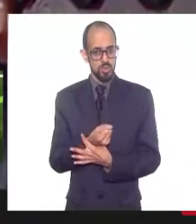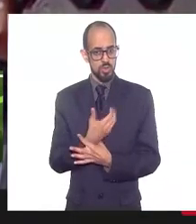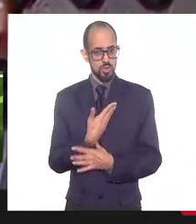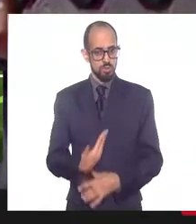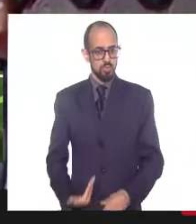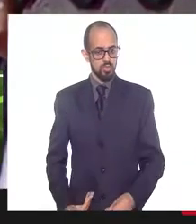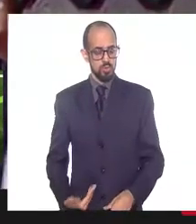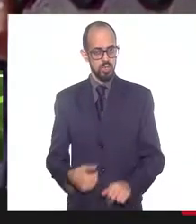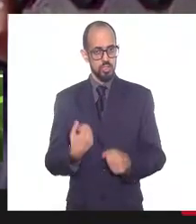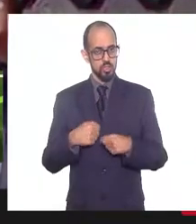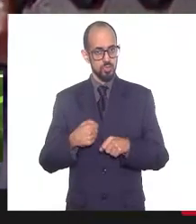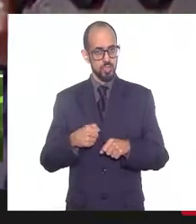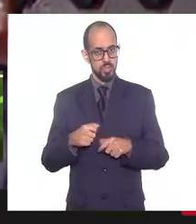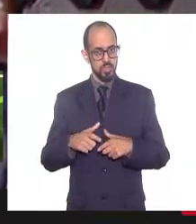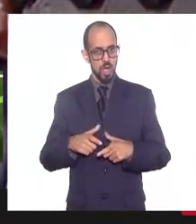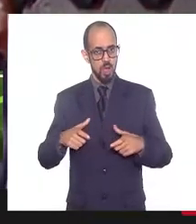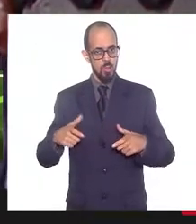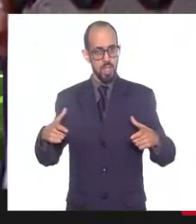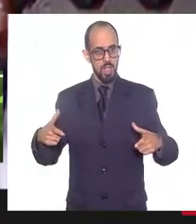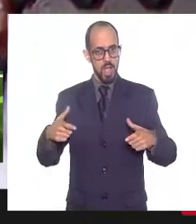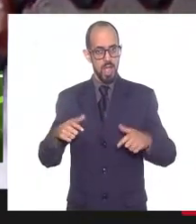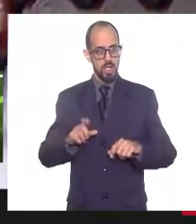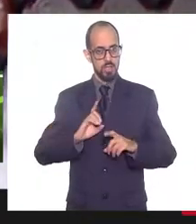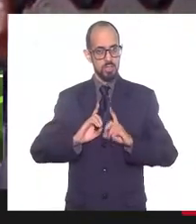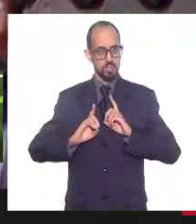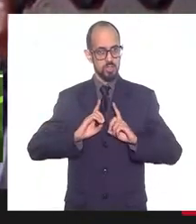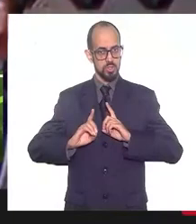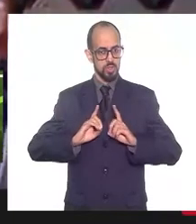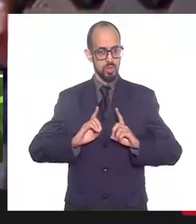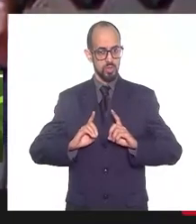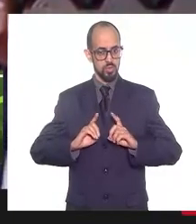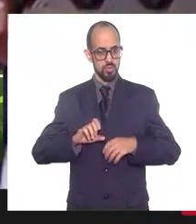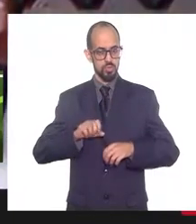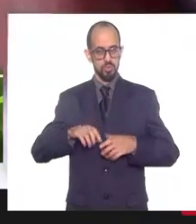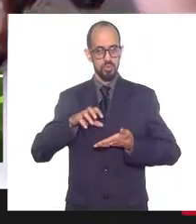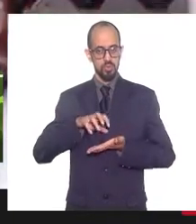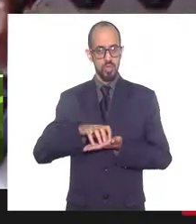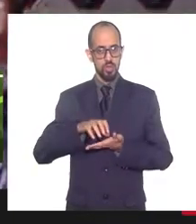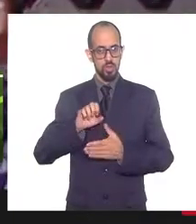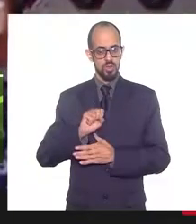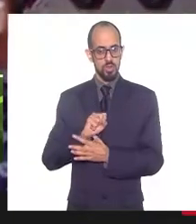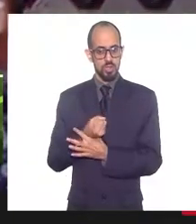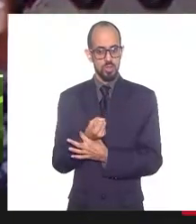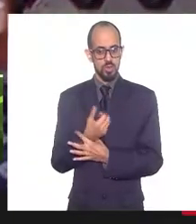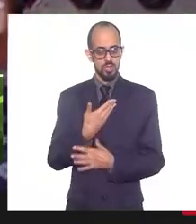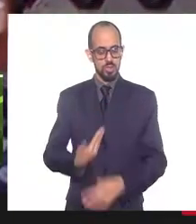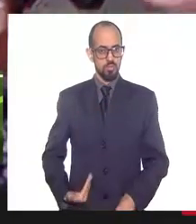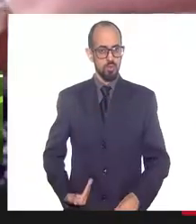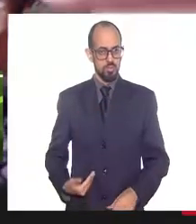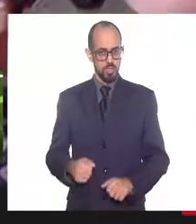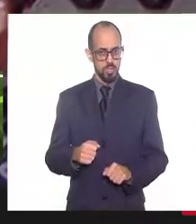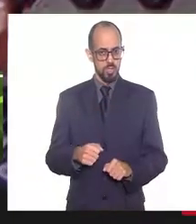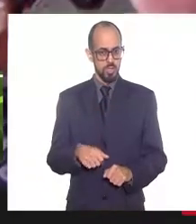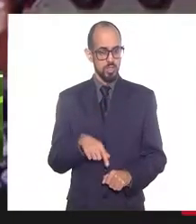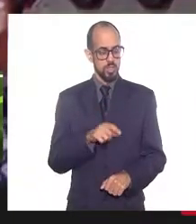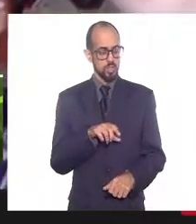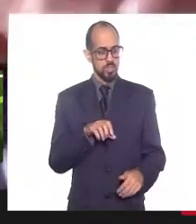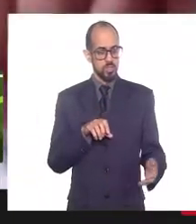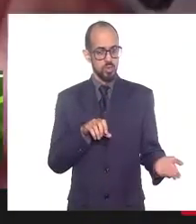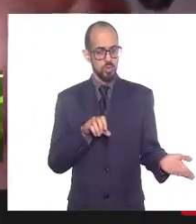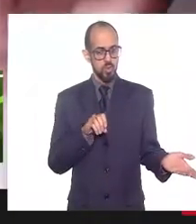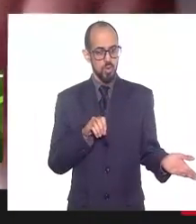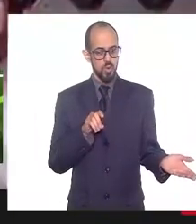precisa ampliar esse diálogo nos setores da segurança pública, muito bem aqui mencionado pelo Ogan